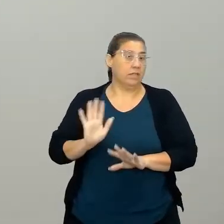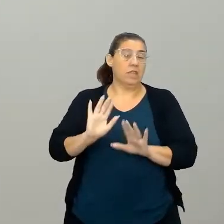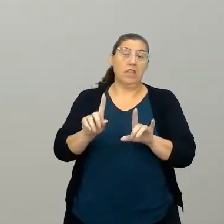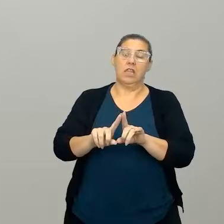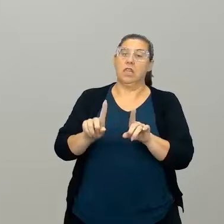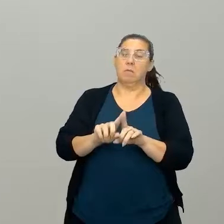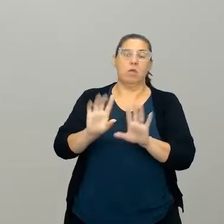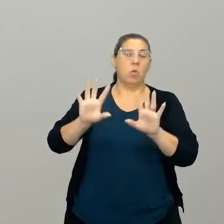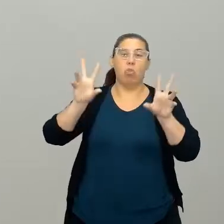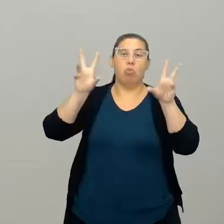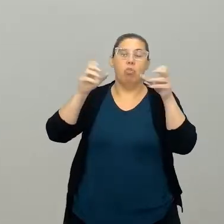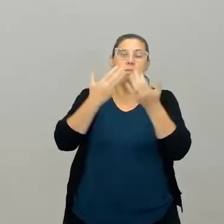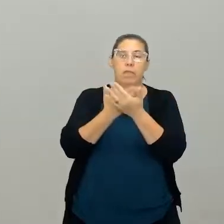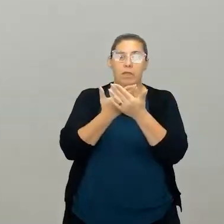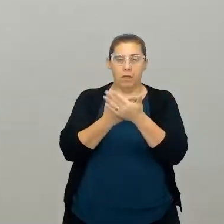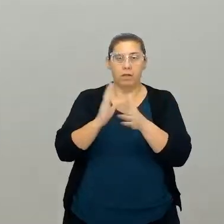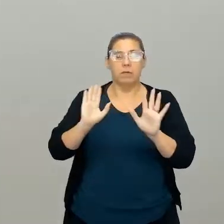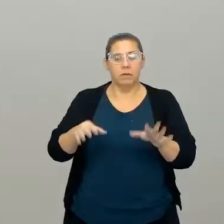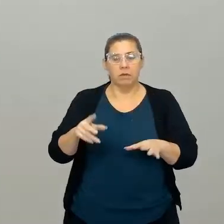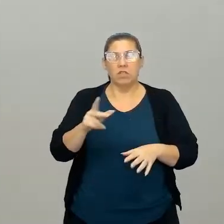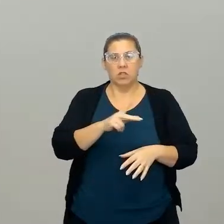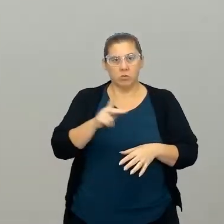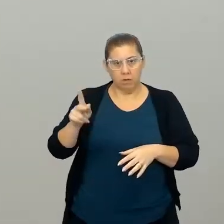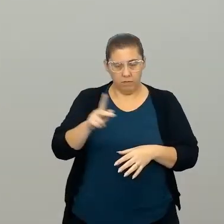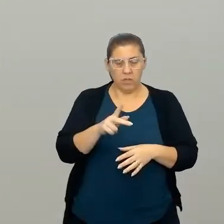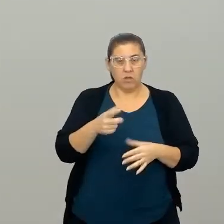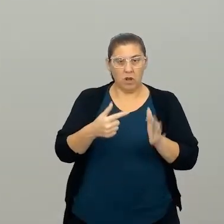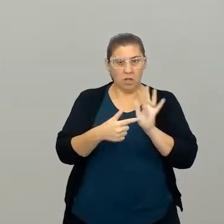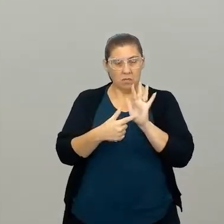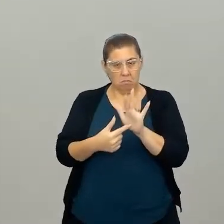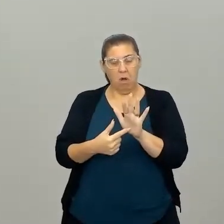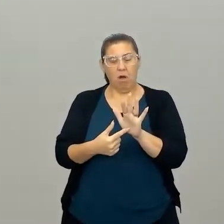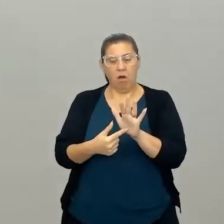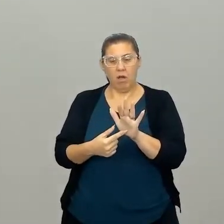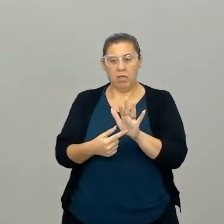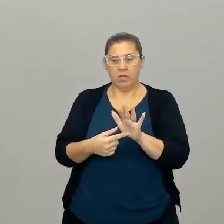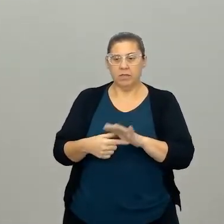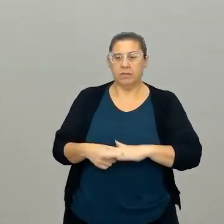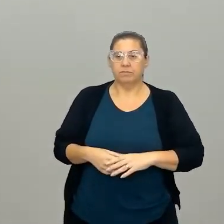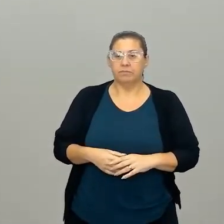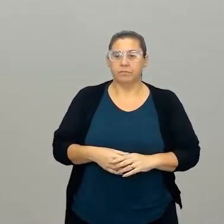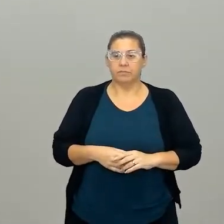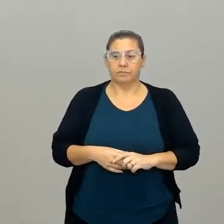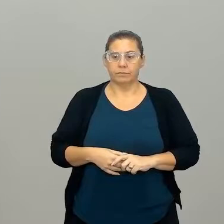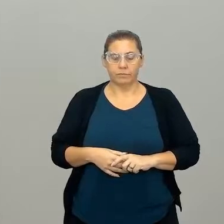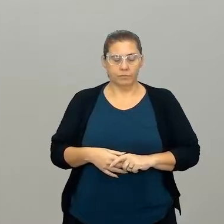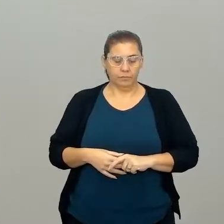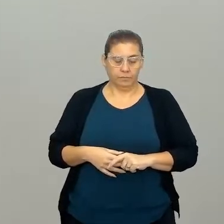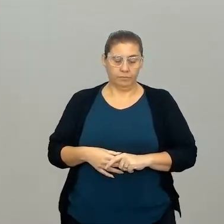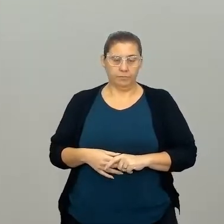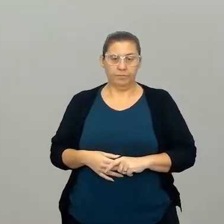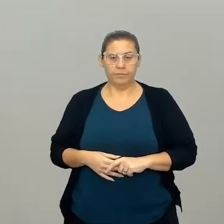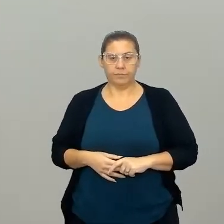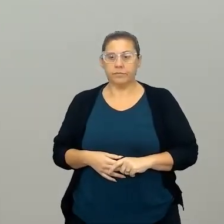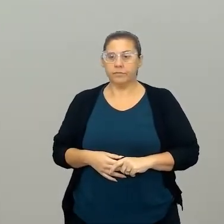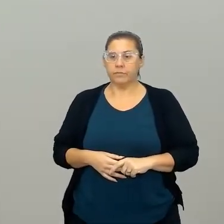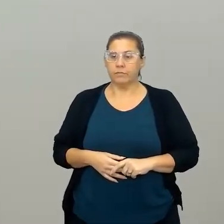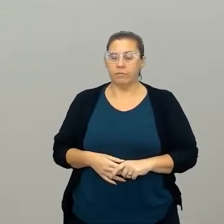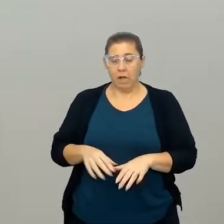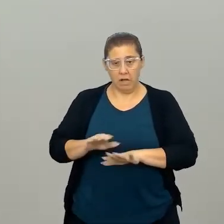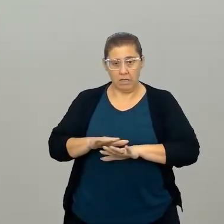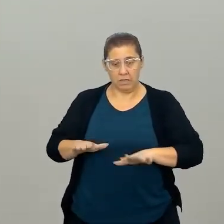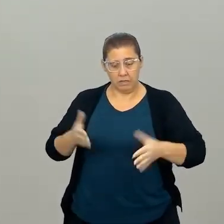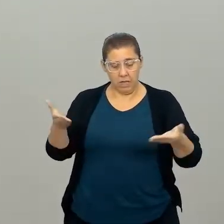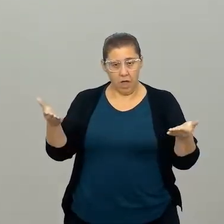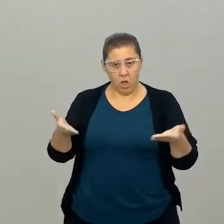mas é um dilema que muitas professoras do infantil trazem para a gente que é do ensino médio. Como as crianças hoje